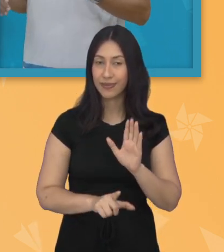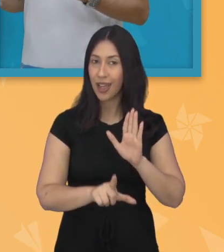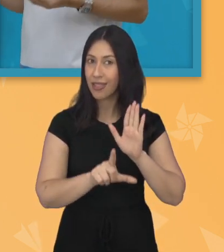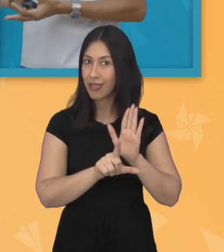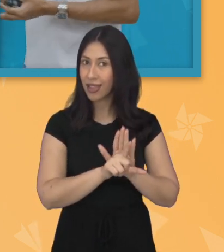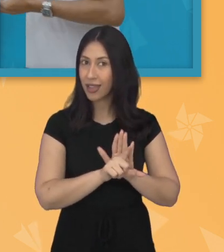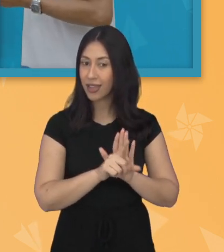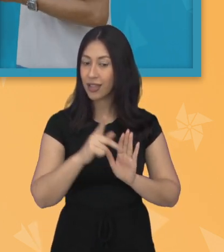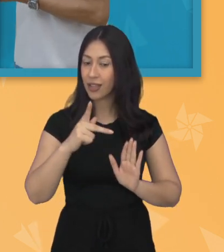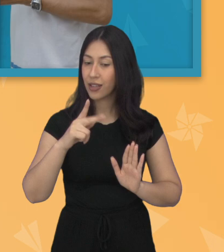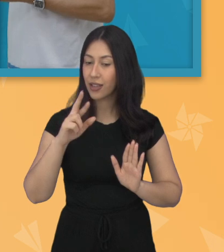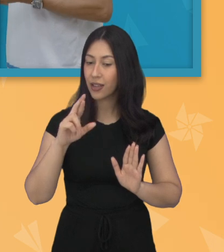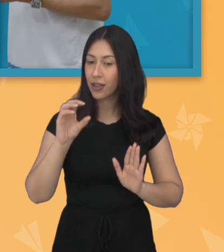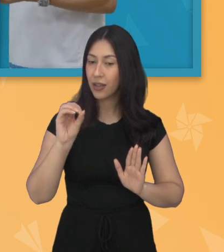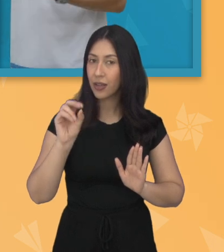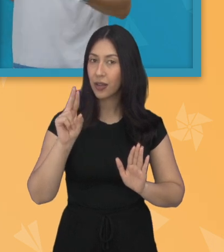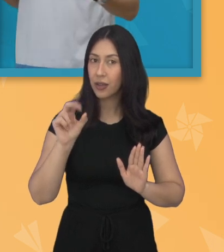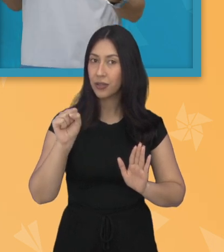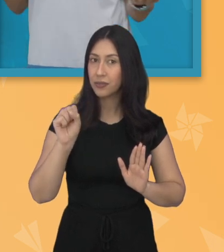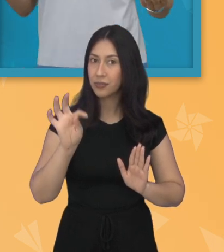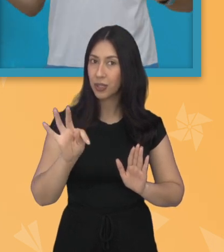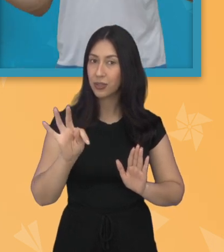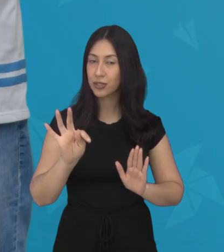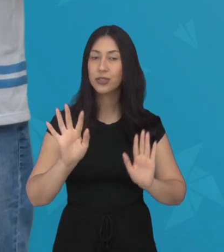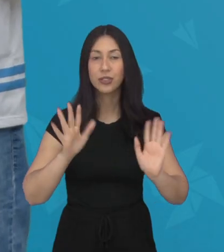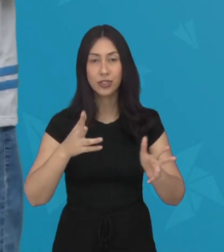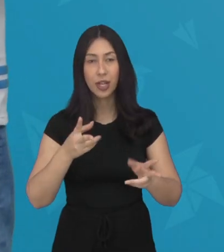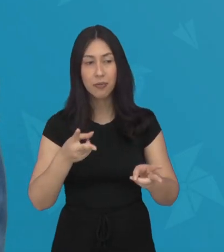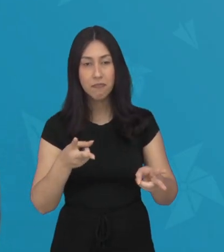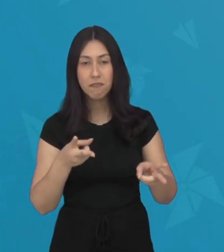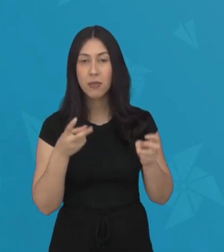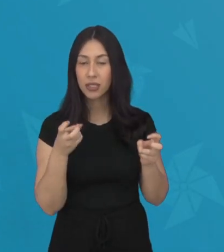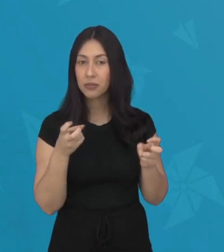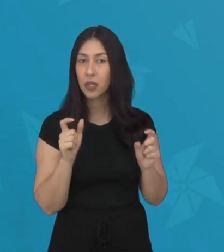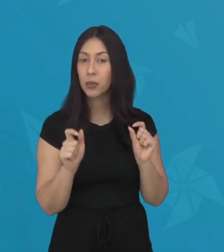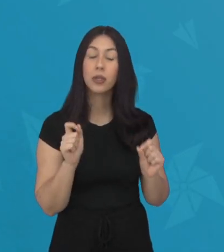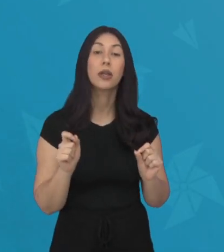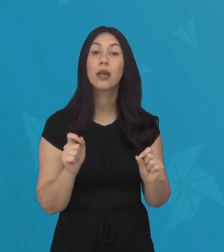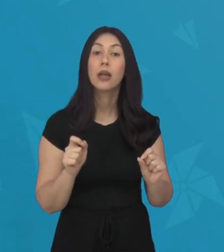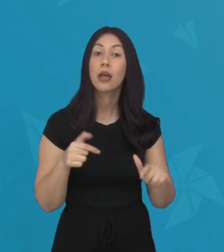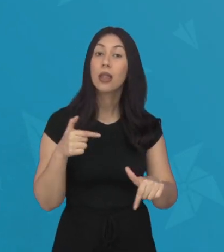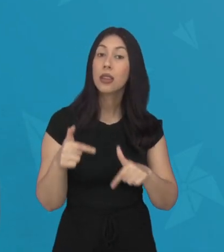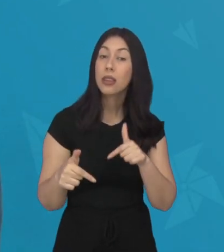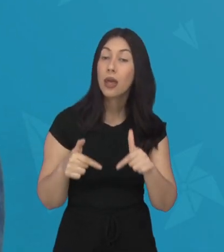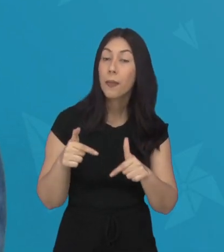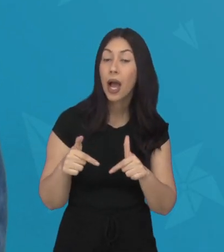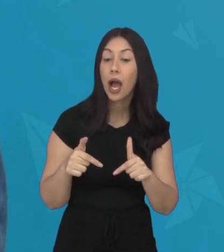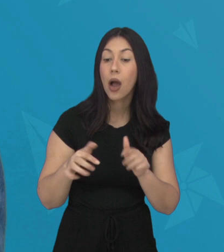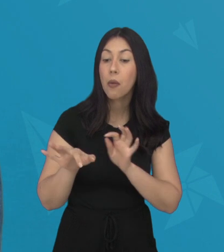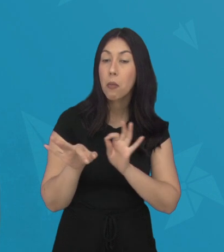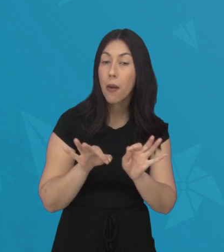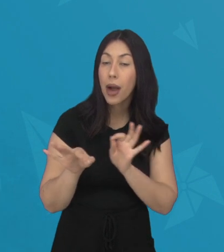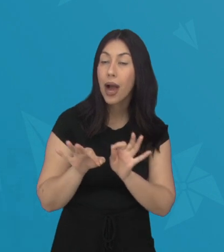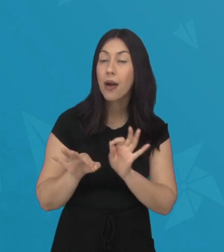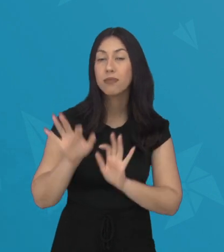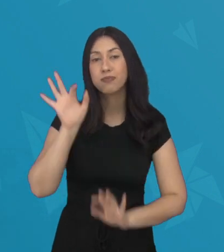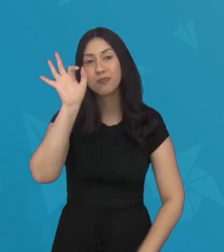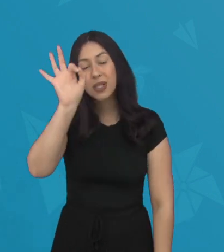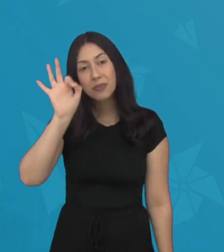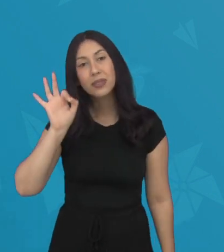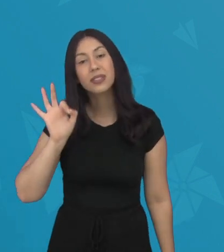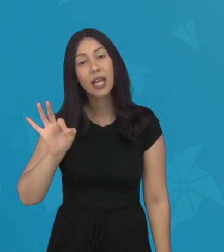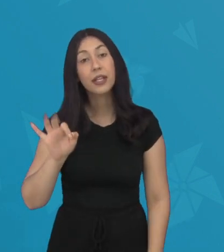de Proust. Na lei de Proust, como a gente acabou de ver no exercício anterior, a gente está trabalhando o quê? Com proporcionalidade. Então a gente vai